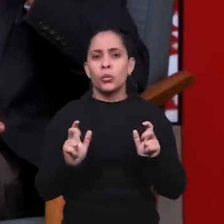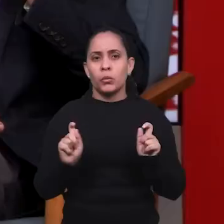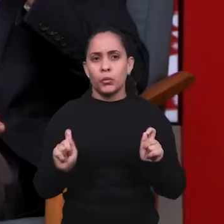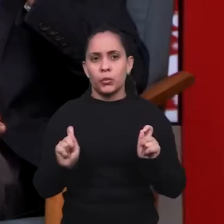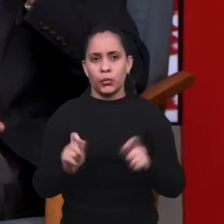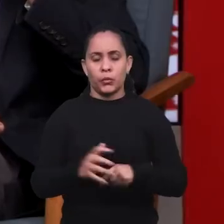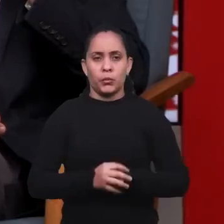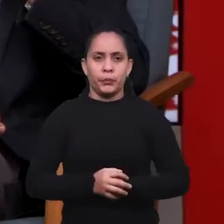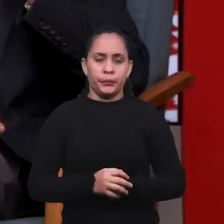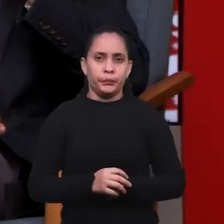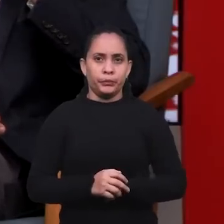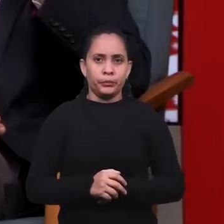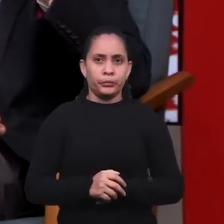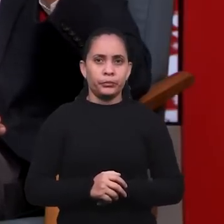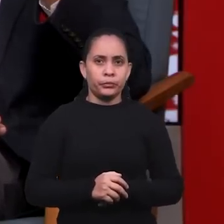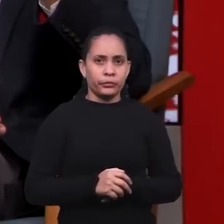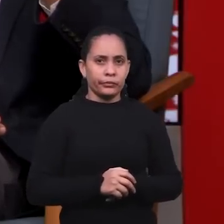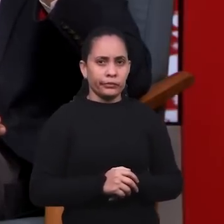um episódio